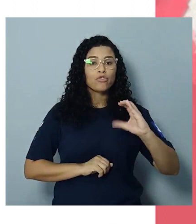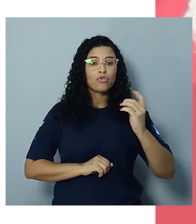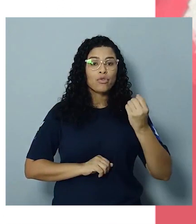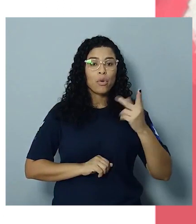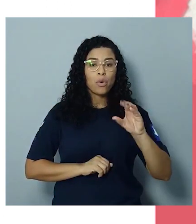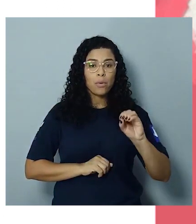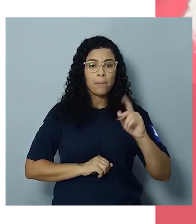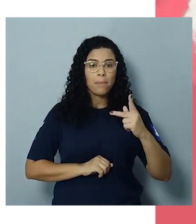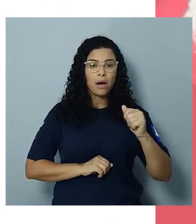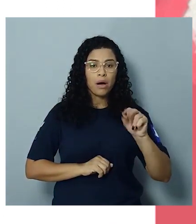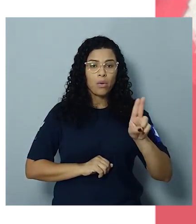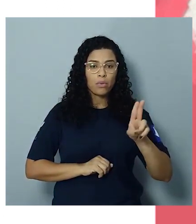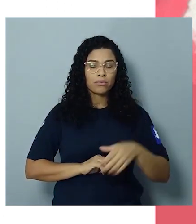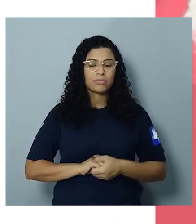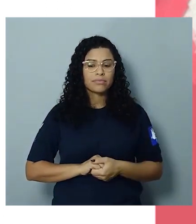bicho-pau